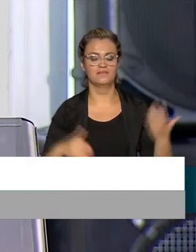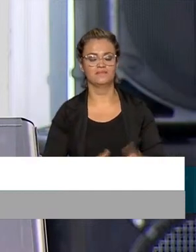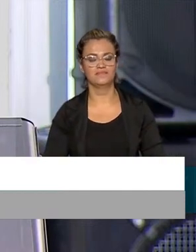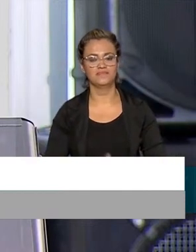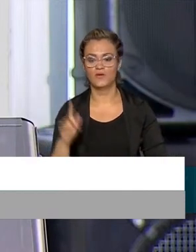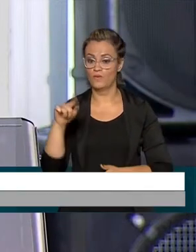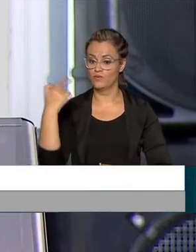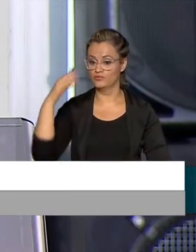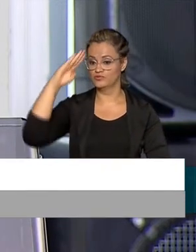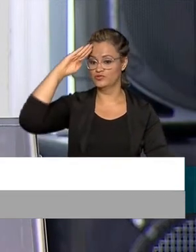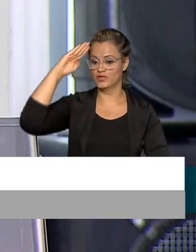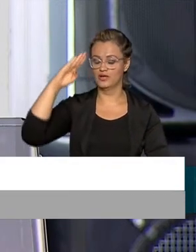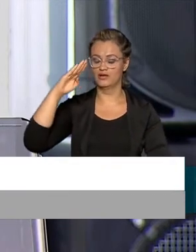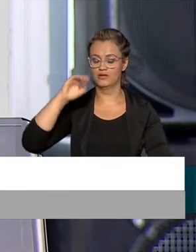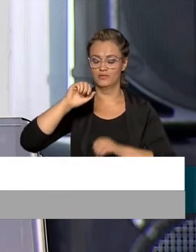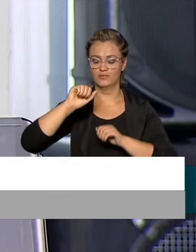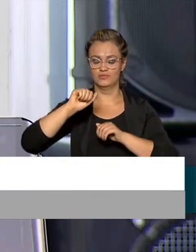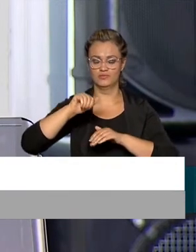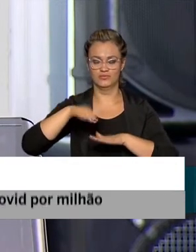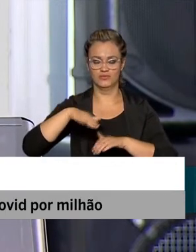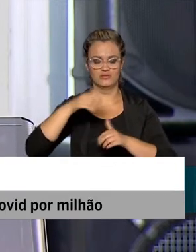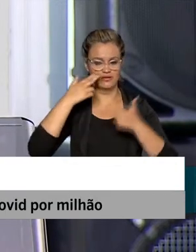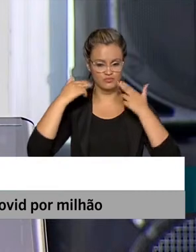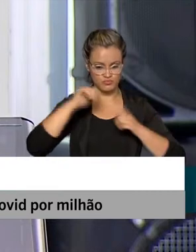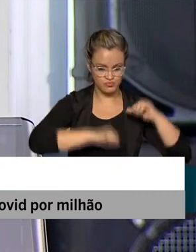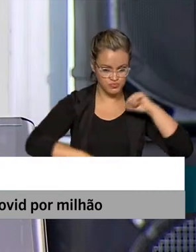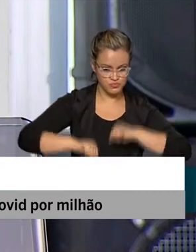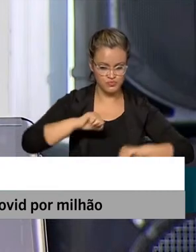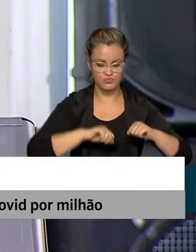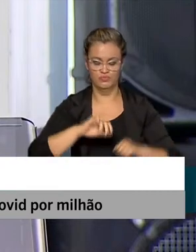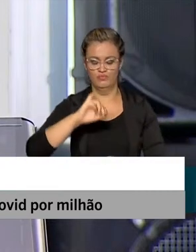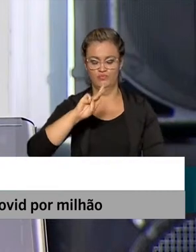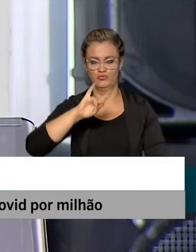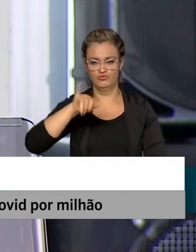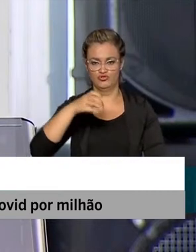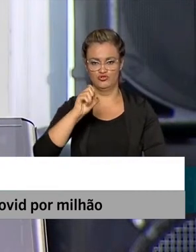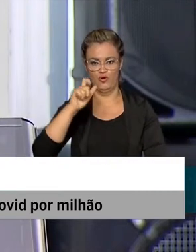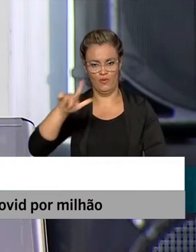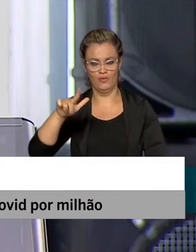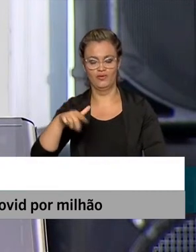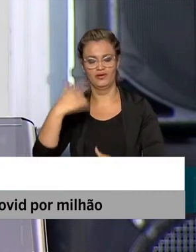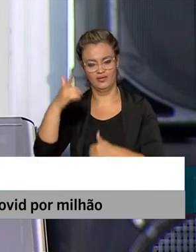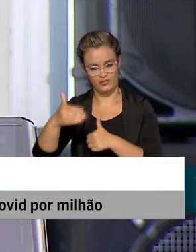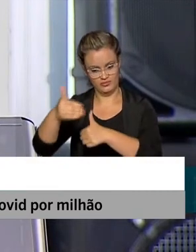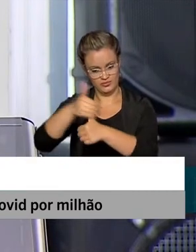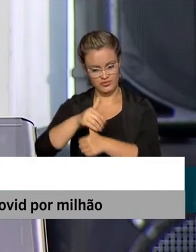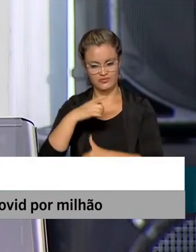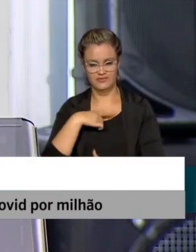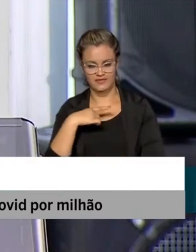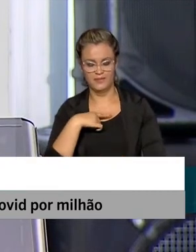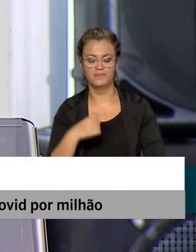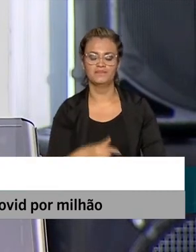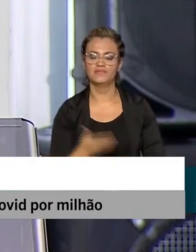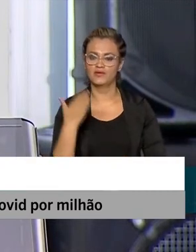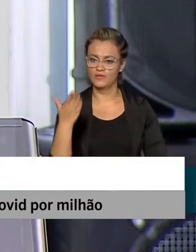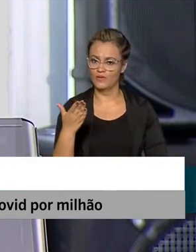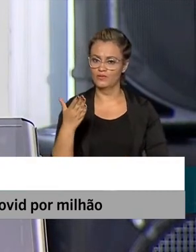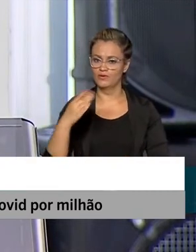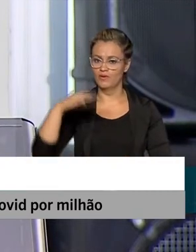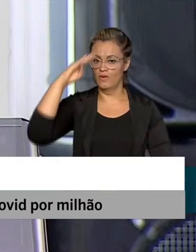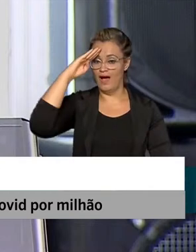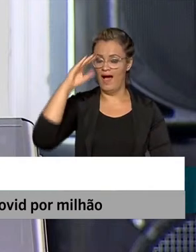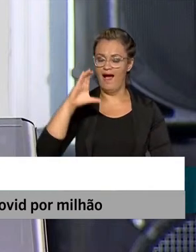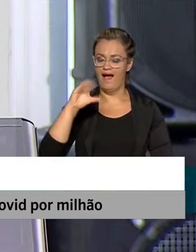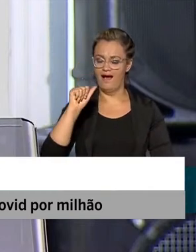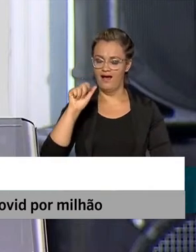senhor General do Exército Leal Pujol, comandante do Exército, substituído, senhor Tenente Brigadeiro do Ar